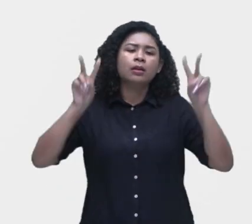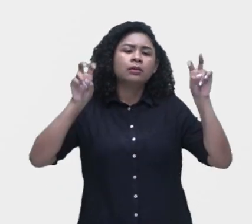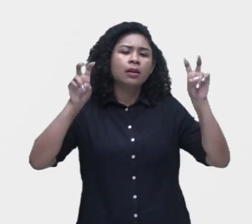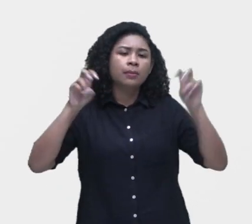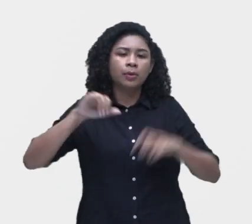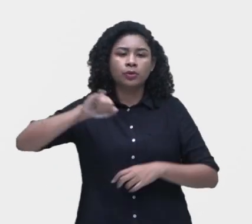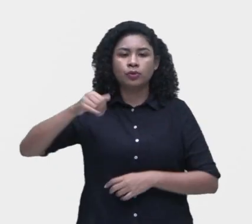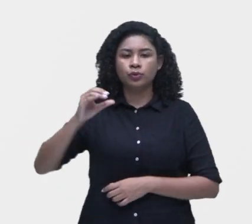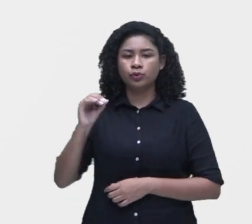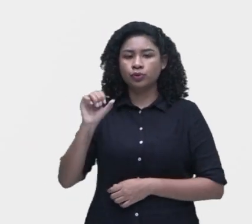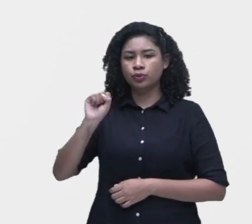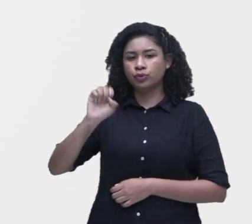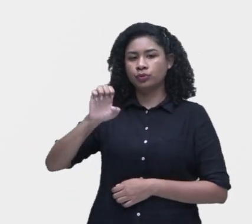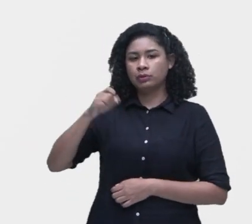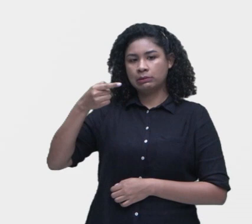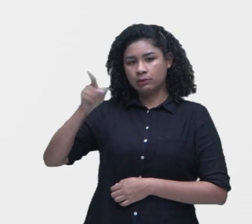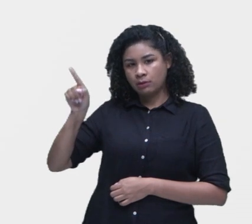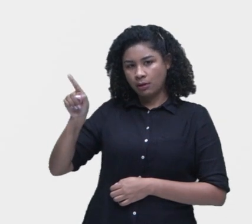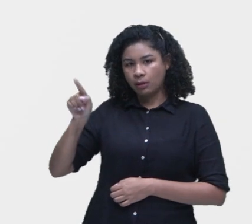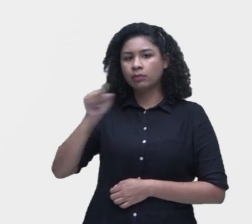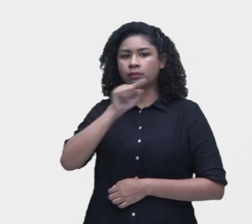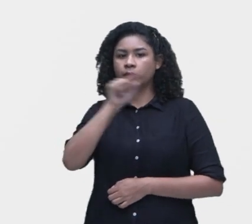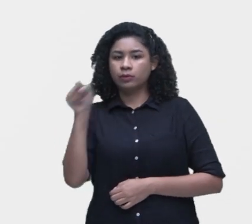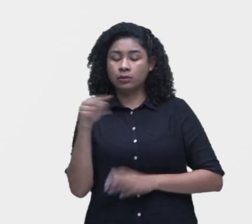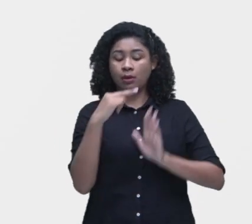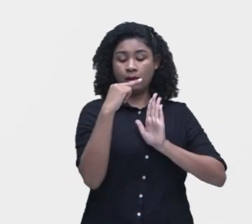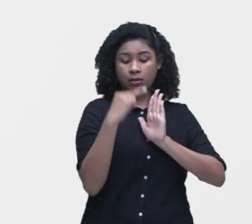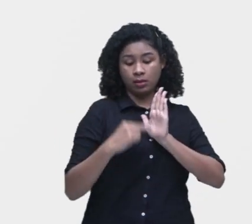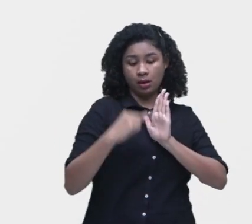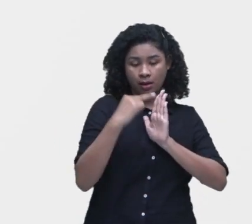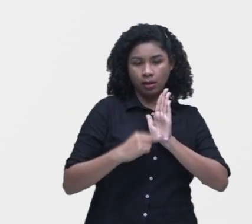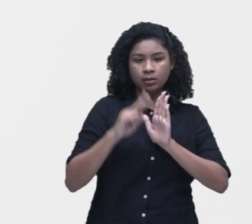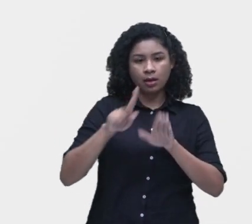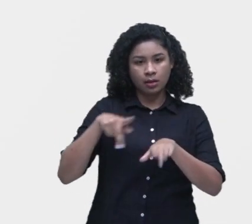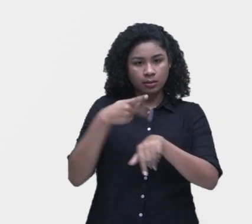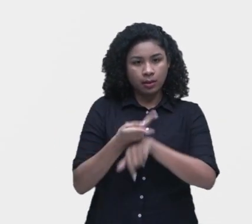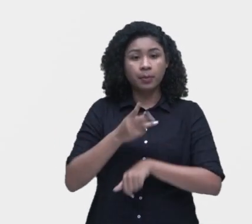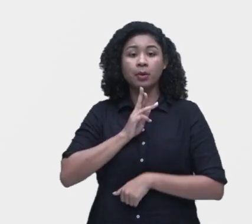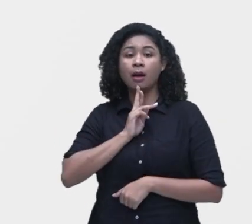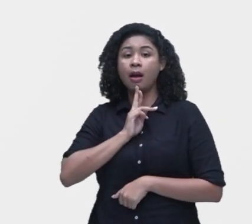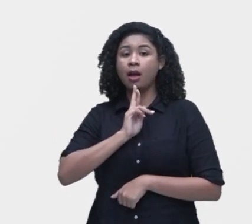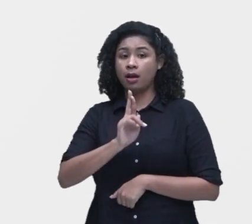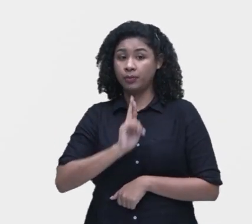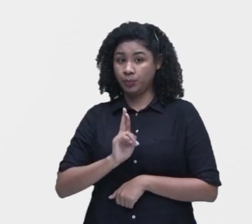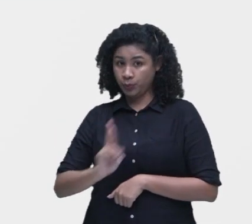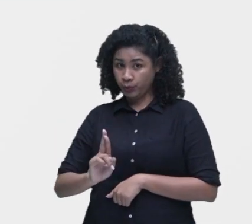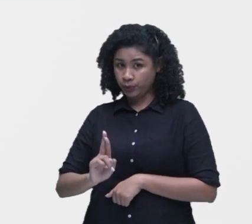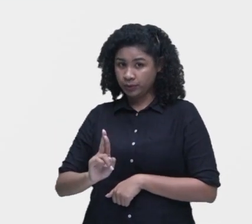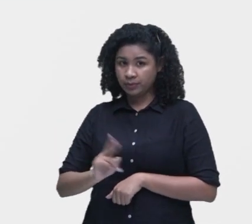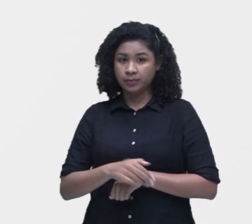fazer a seguinte questão. Vamos lá.